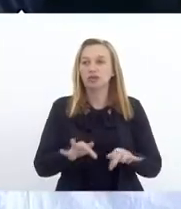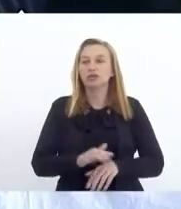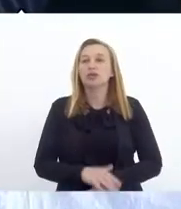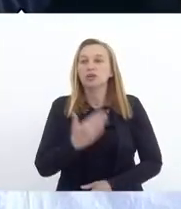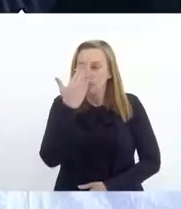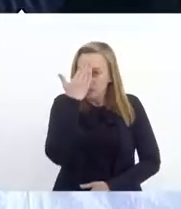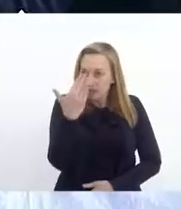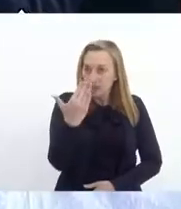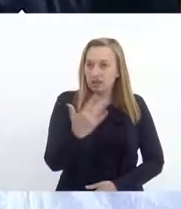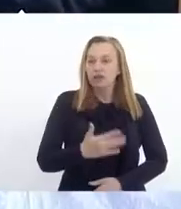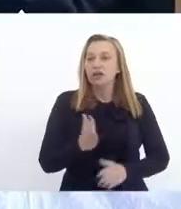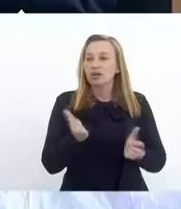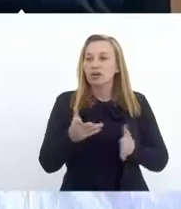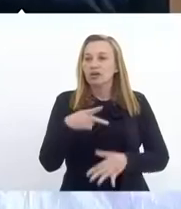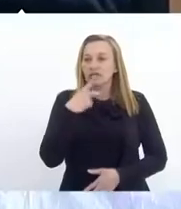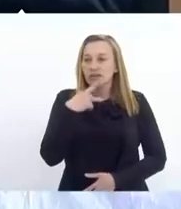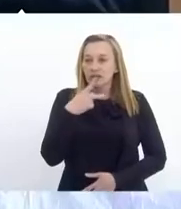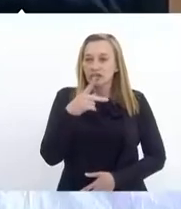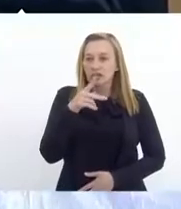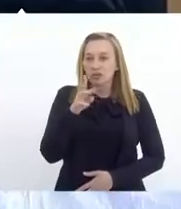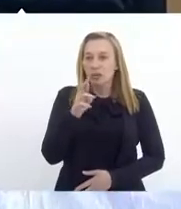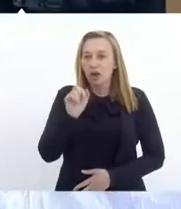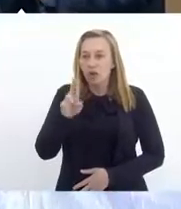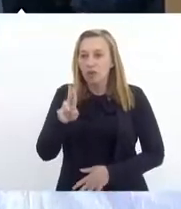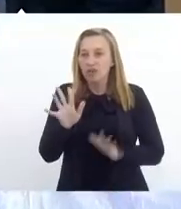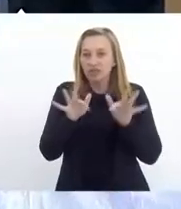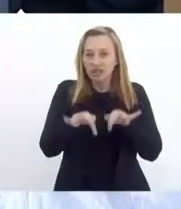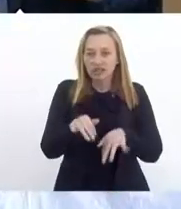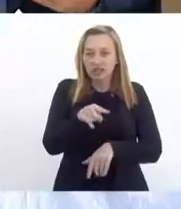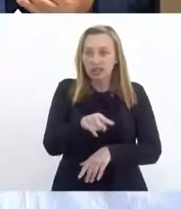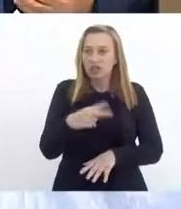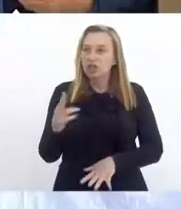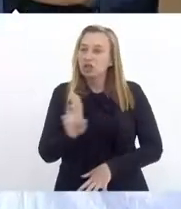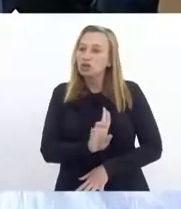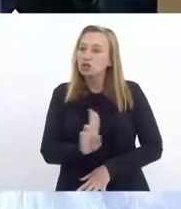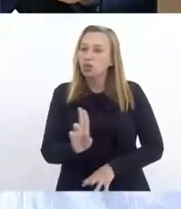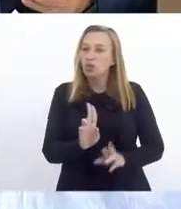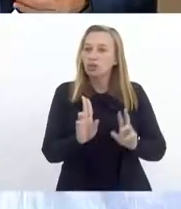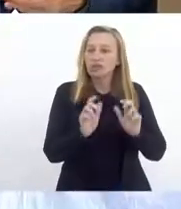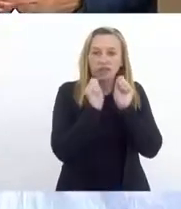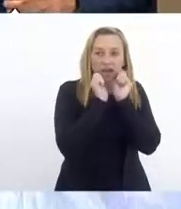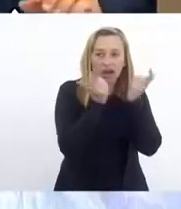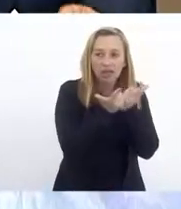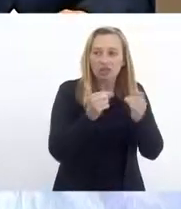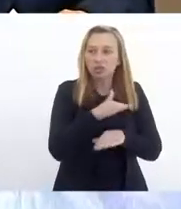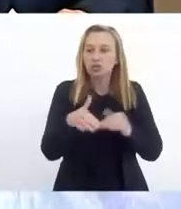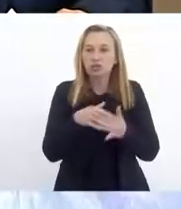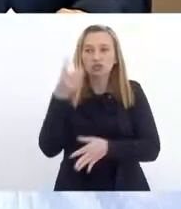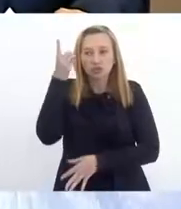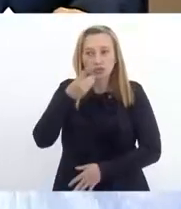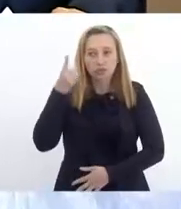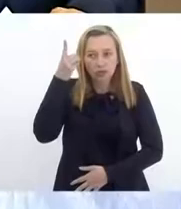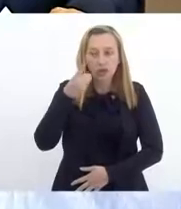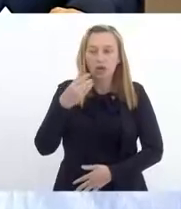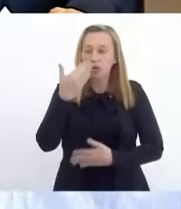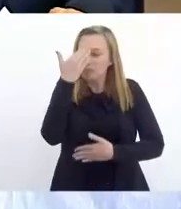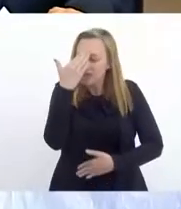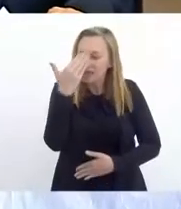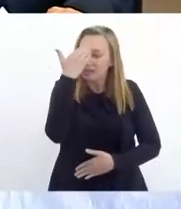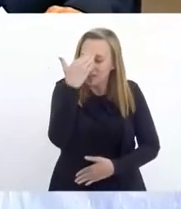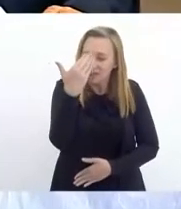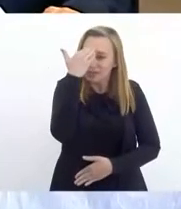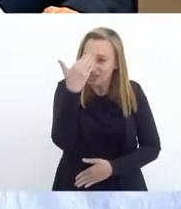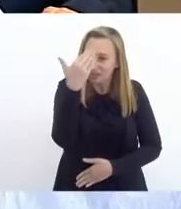muito obrigado. Vou passar a palavra para o Raul para encerrar aqui. Em nome da Alerj, em nome das deputadas e deputados, muito, muito,